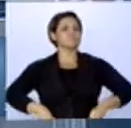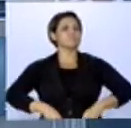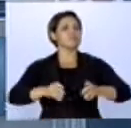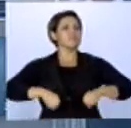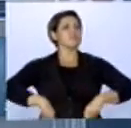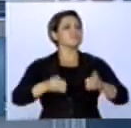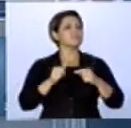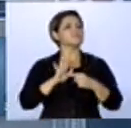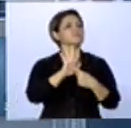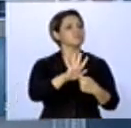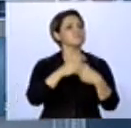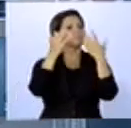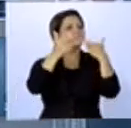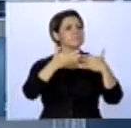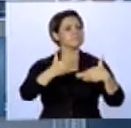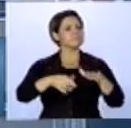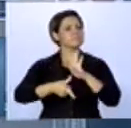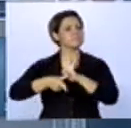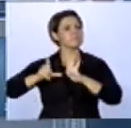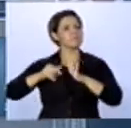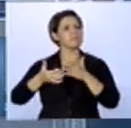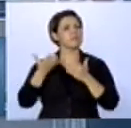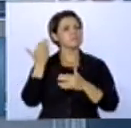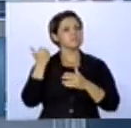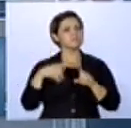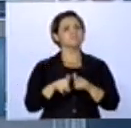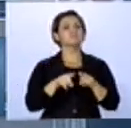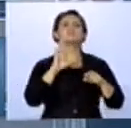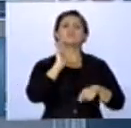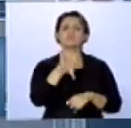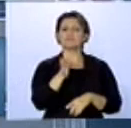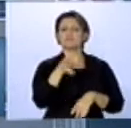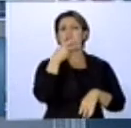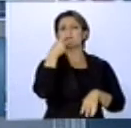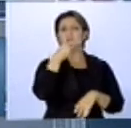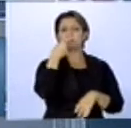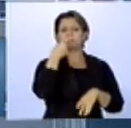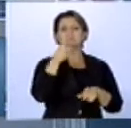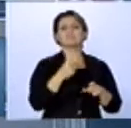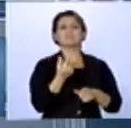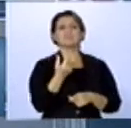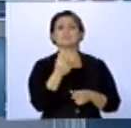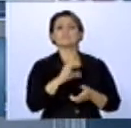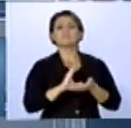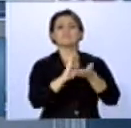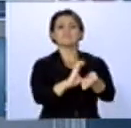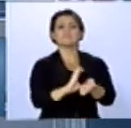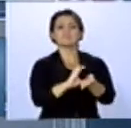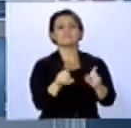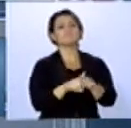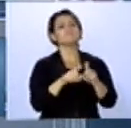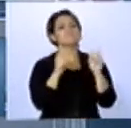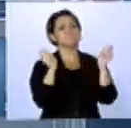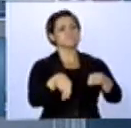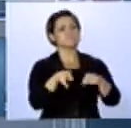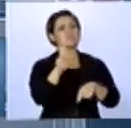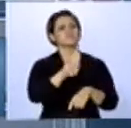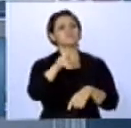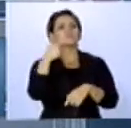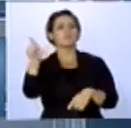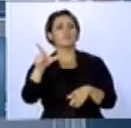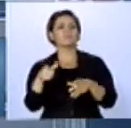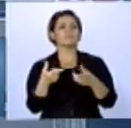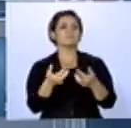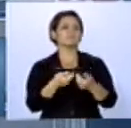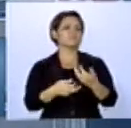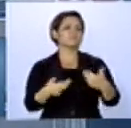manifestações anteriores acontece que talvez isso também foi dito esses reais ou esse valor pudesse ser investido em outros setores